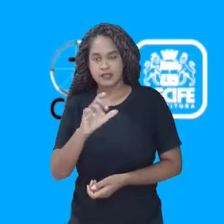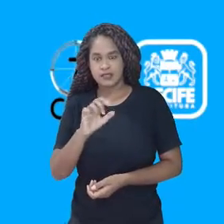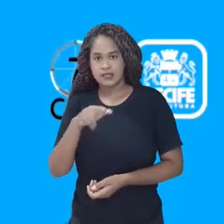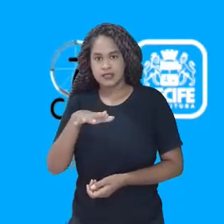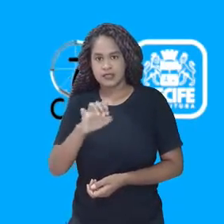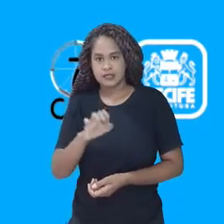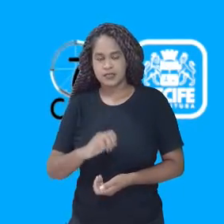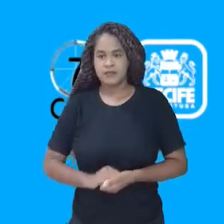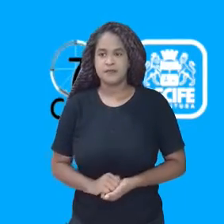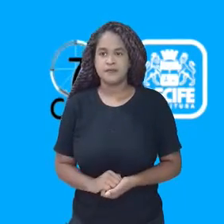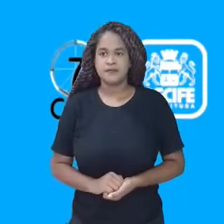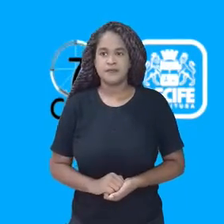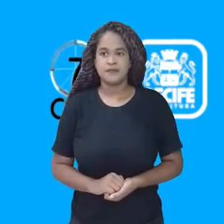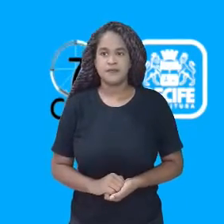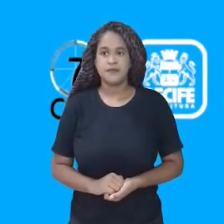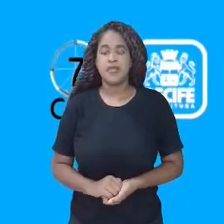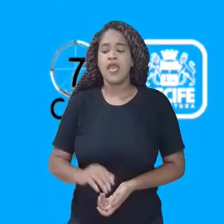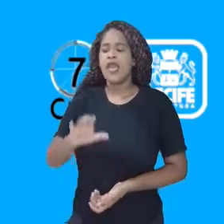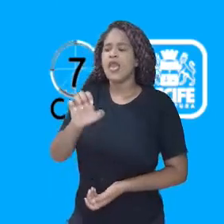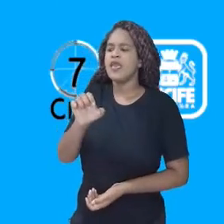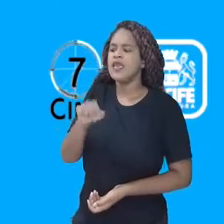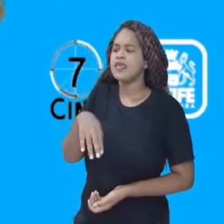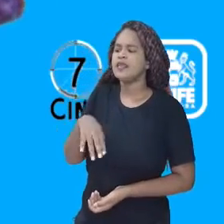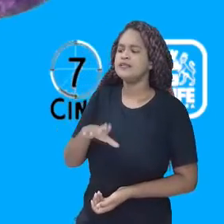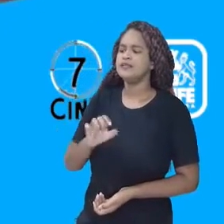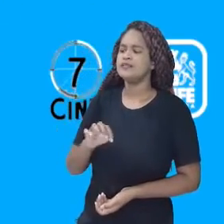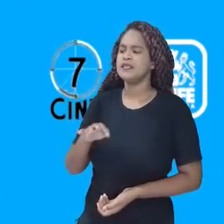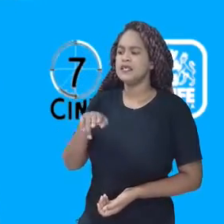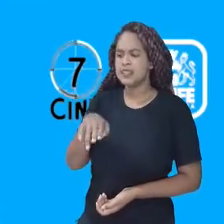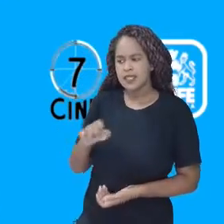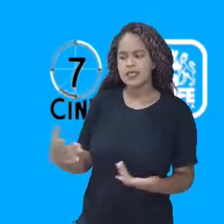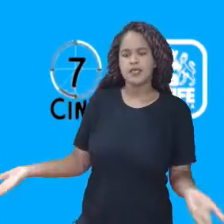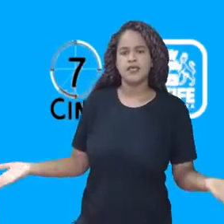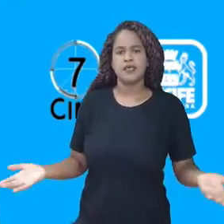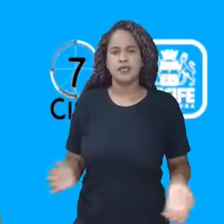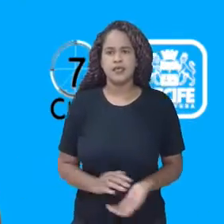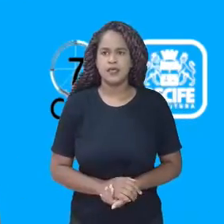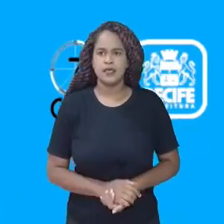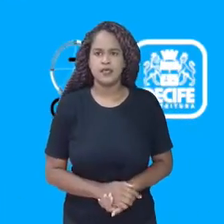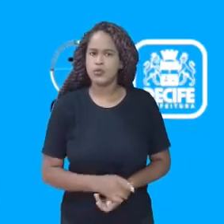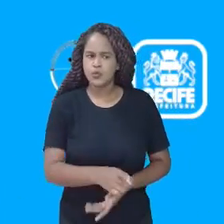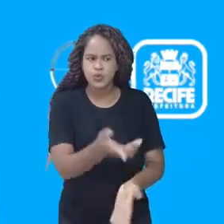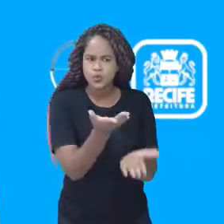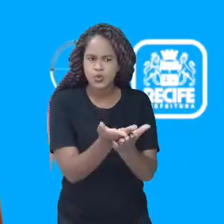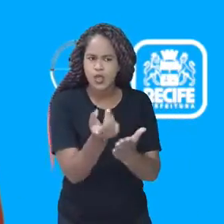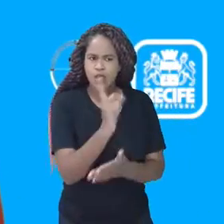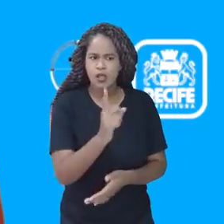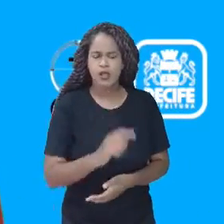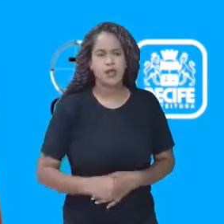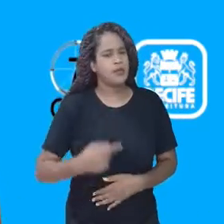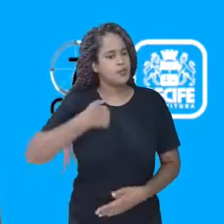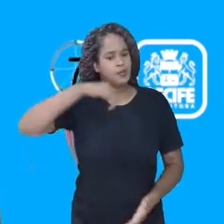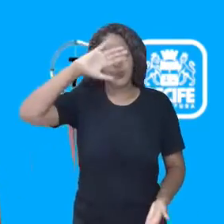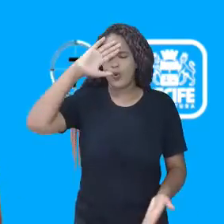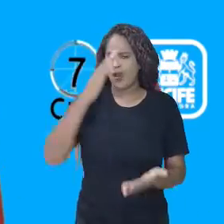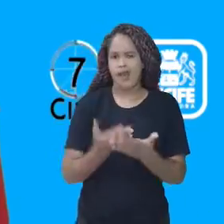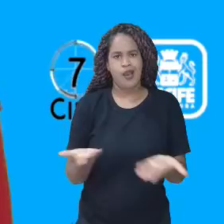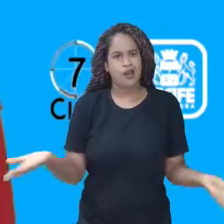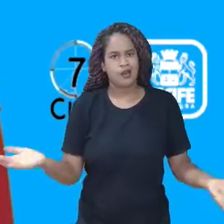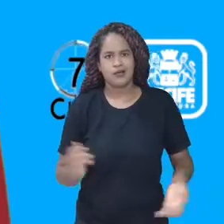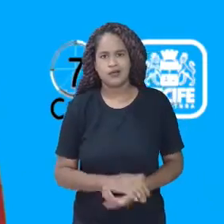do Ensine, menino. Ensine? Sim, tu não escutasse não, foi? Eu não acredito.